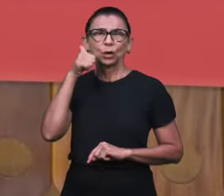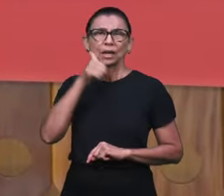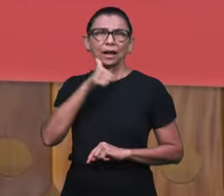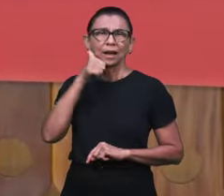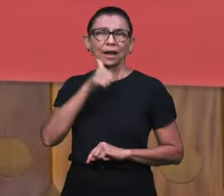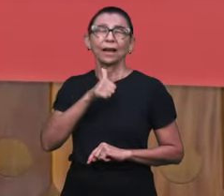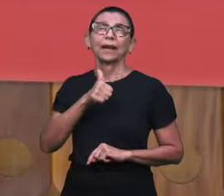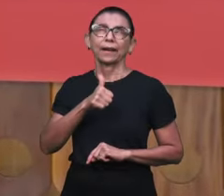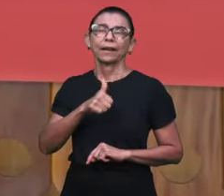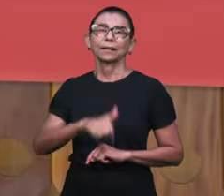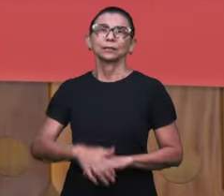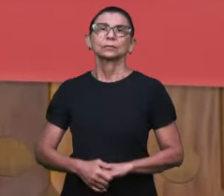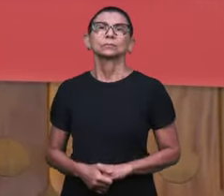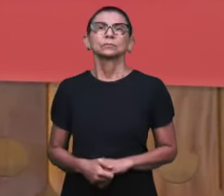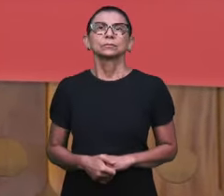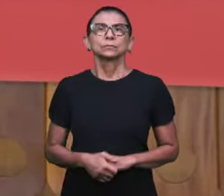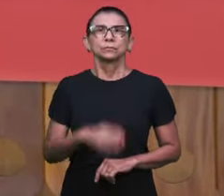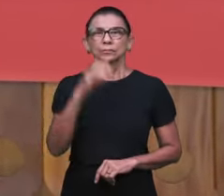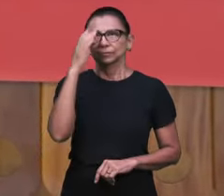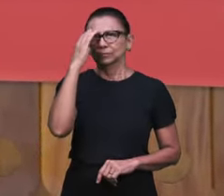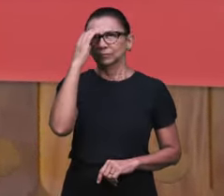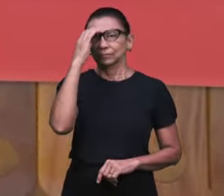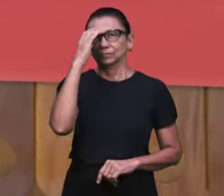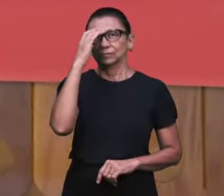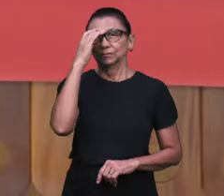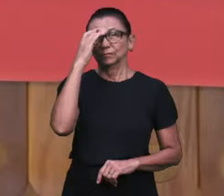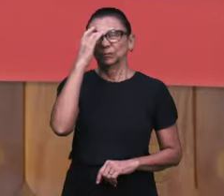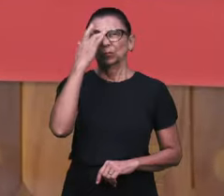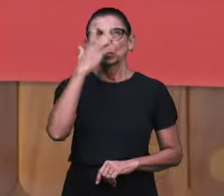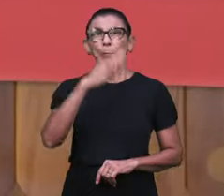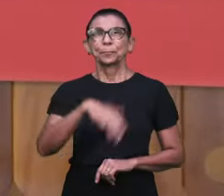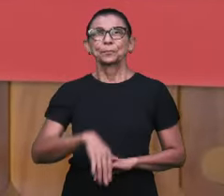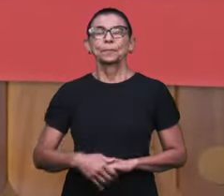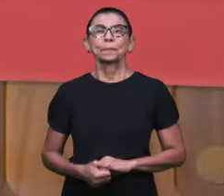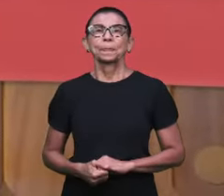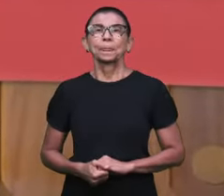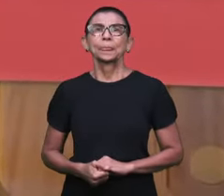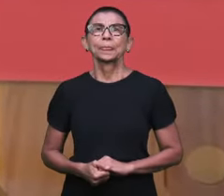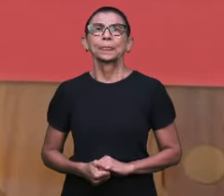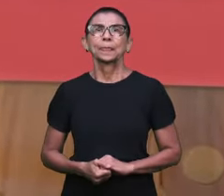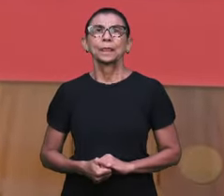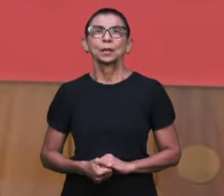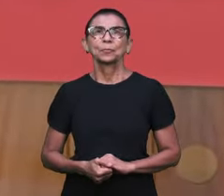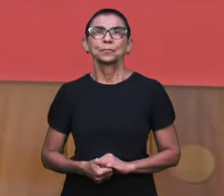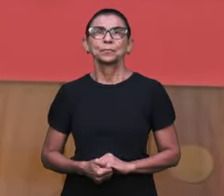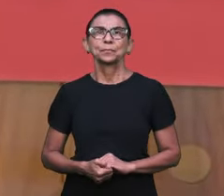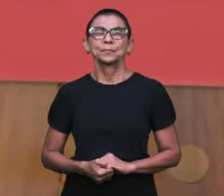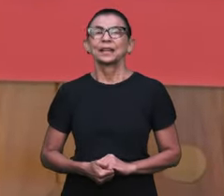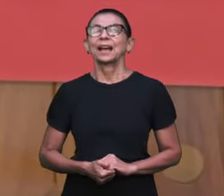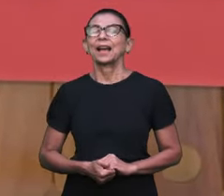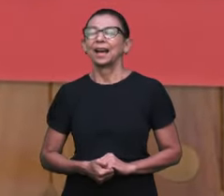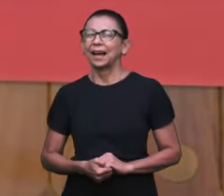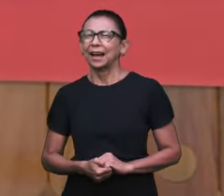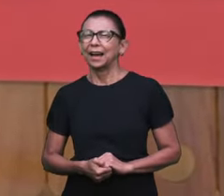ser toda vez assim. Grupo tal, o grupo da Bahia, daqui eu quero pegar a turma da